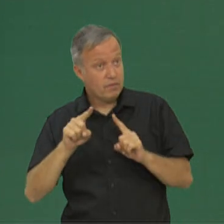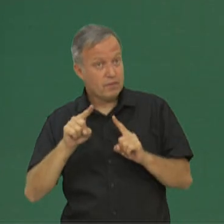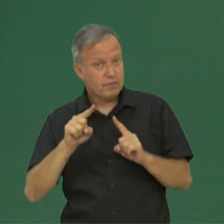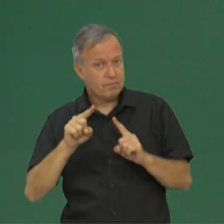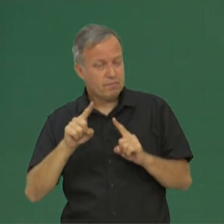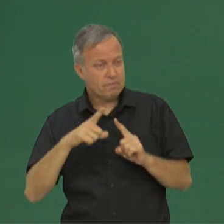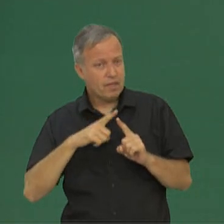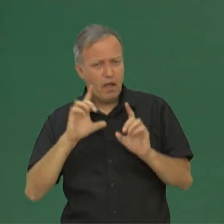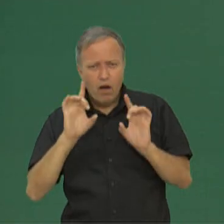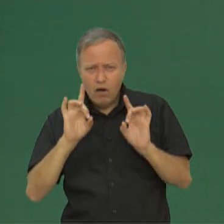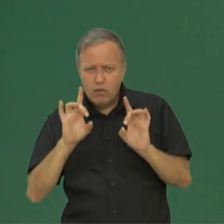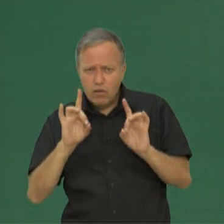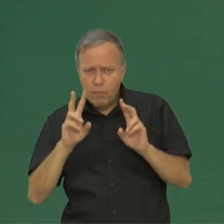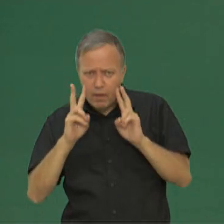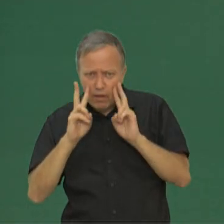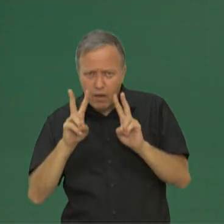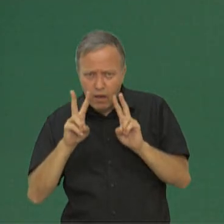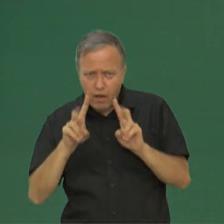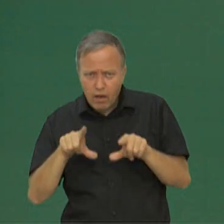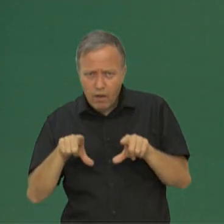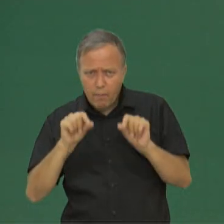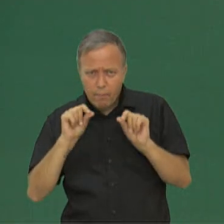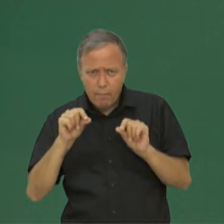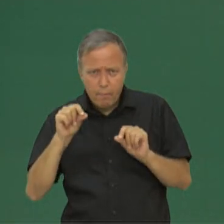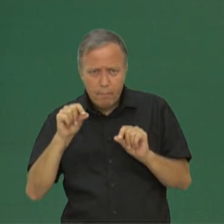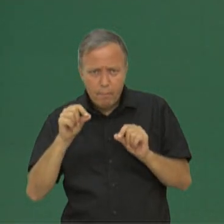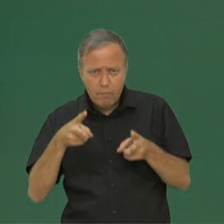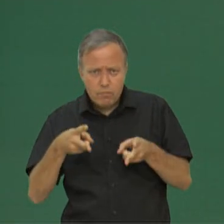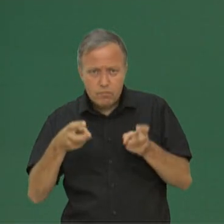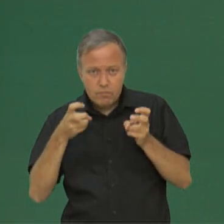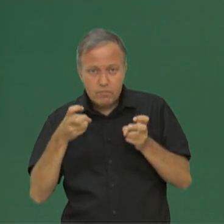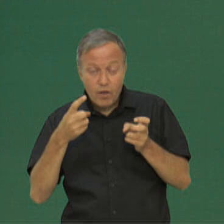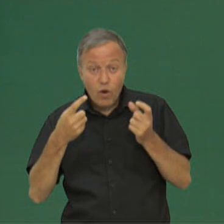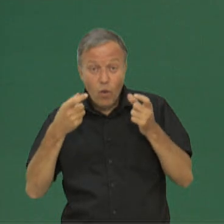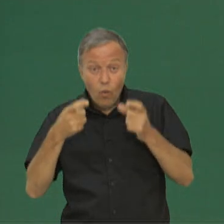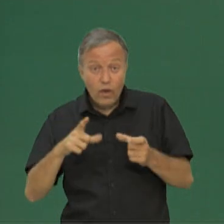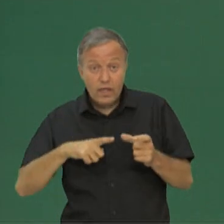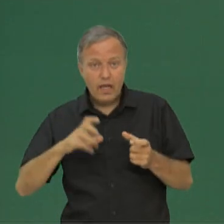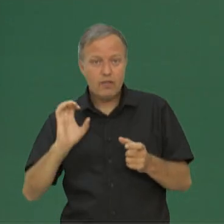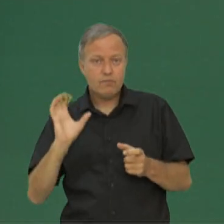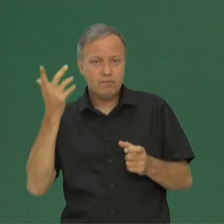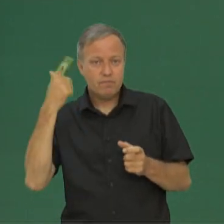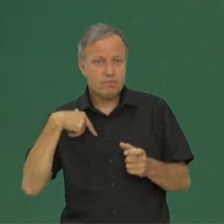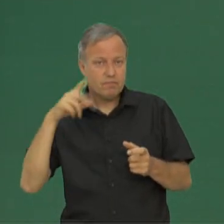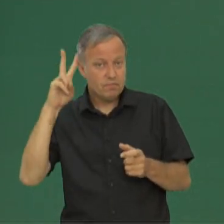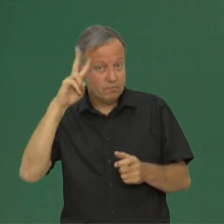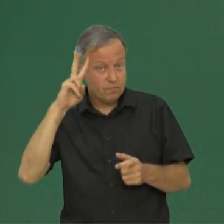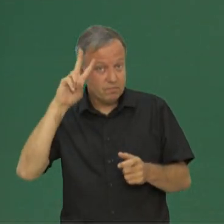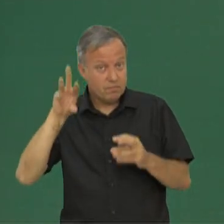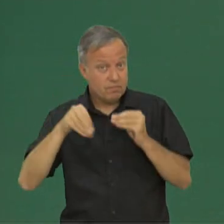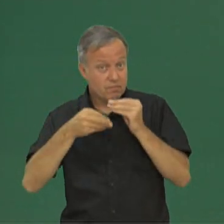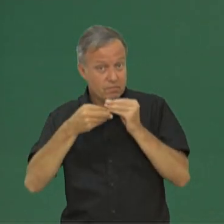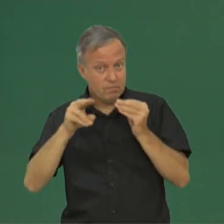para caracterizar o ambiente onde a história está acontecendo, certo? Então,